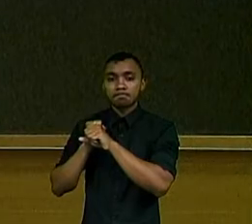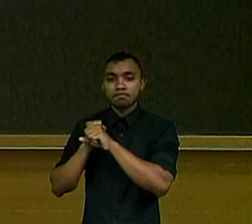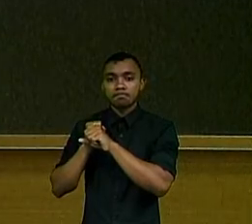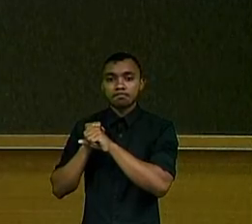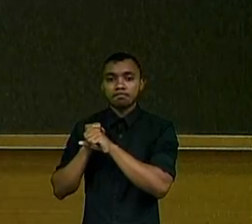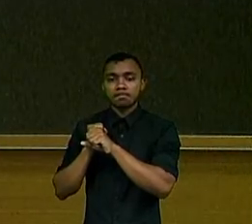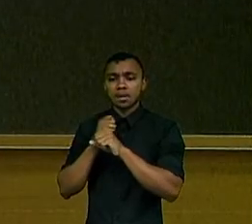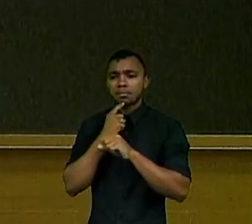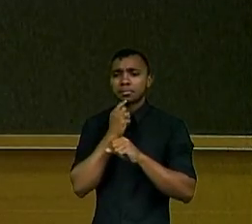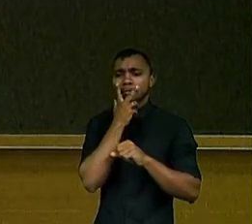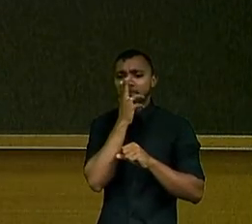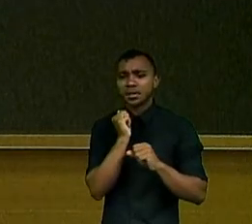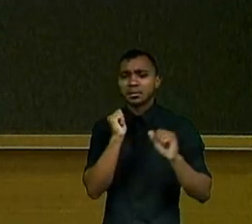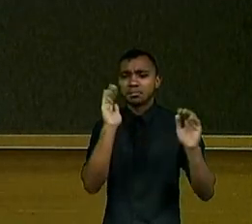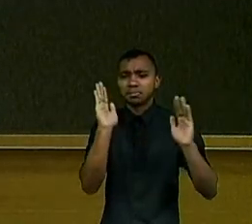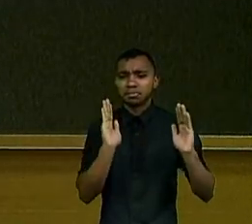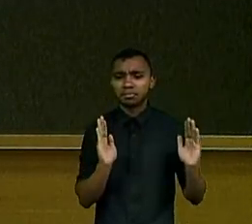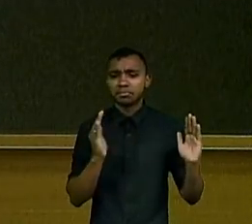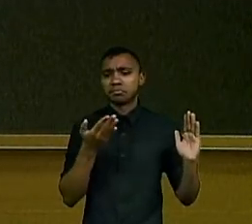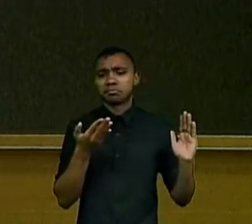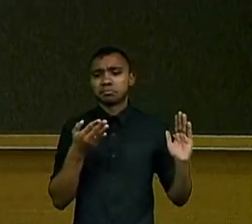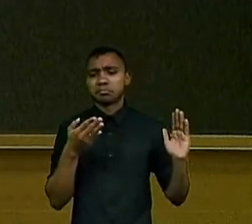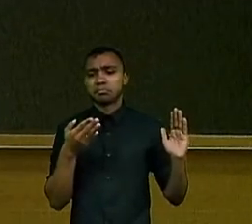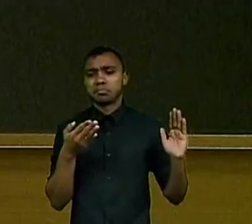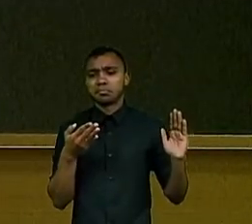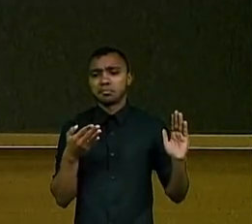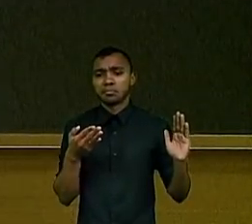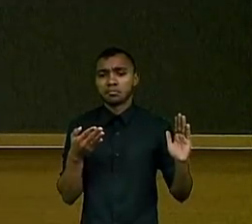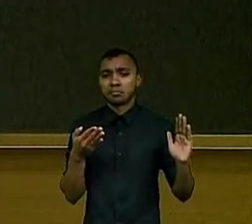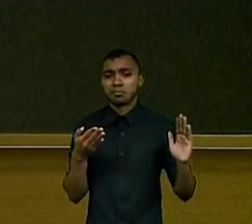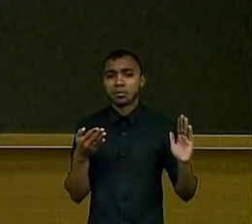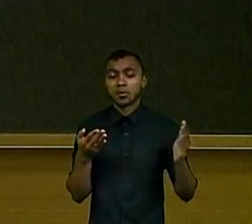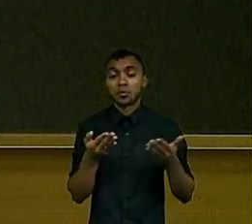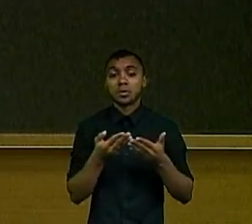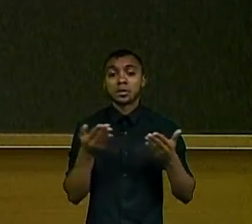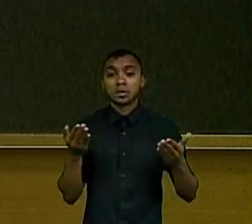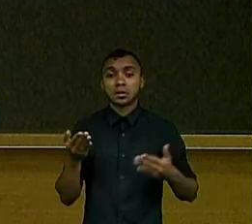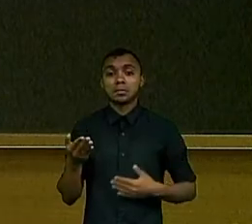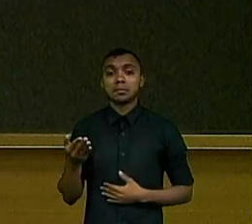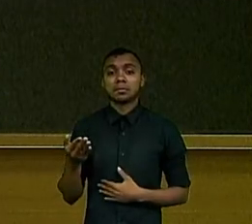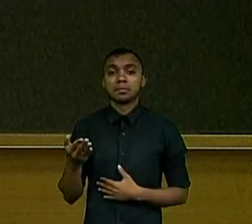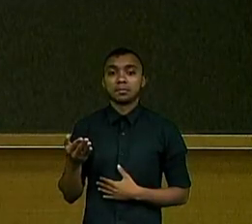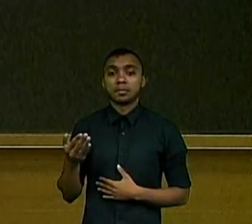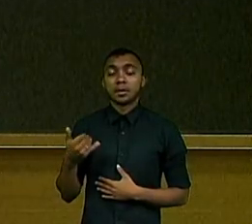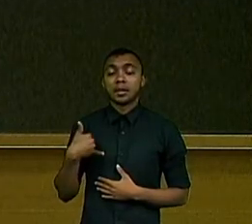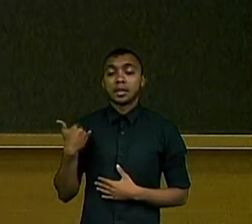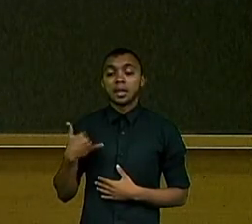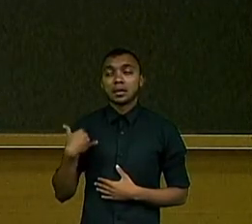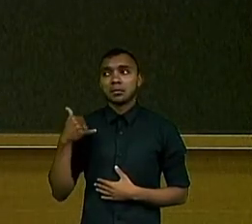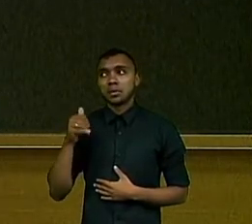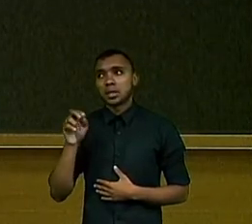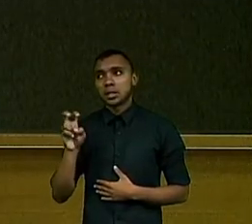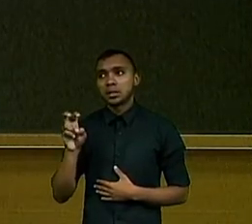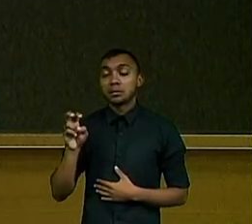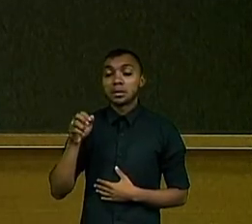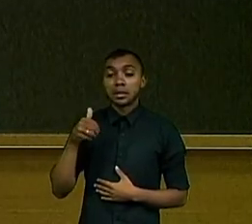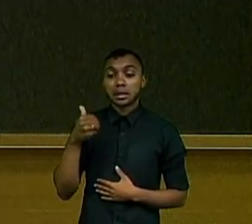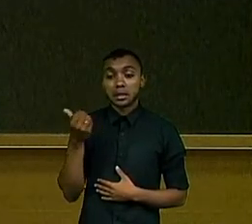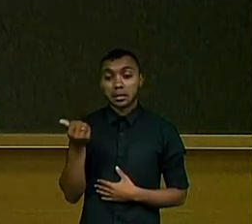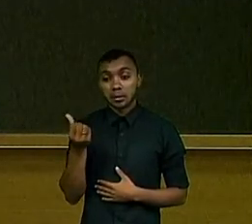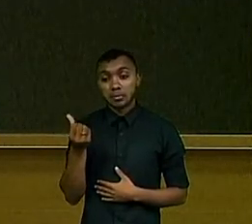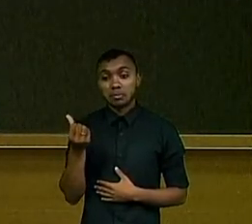pouquíssimo para vocês que devem ter aí os seus belos 15 16 17 18